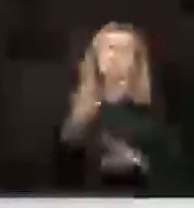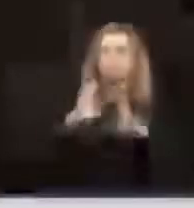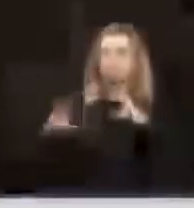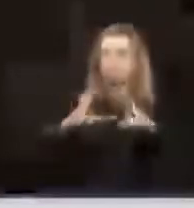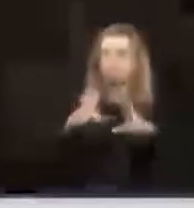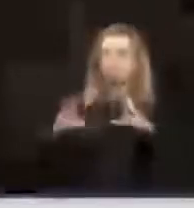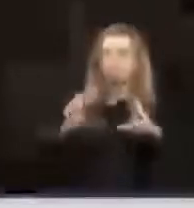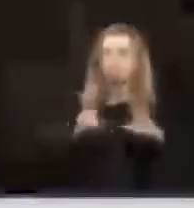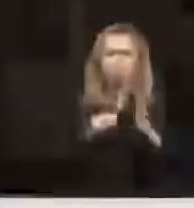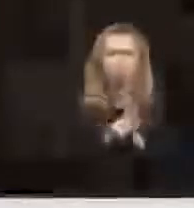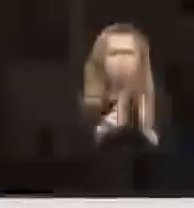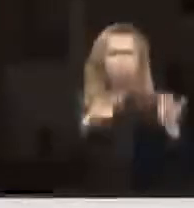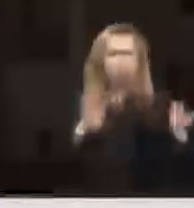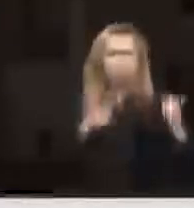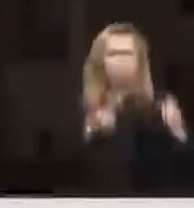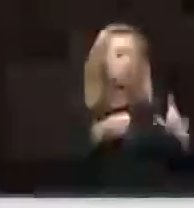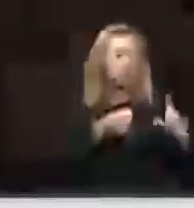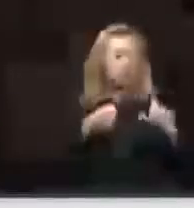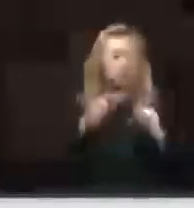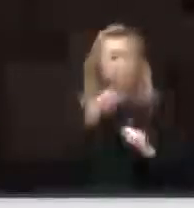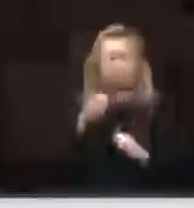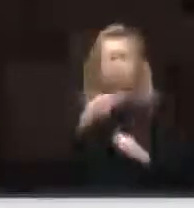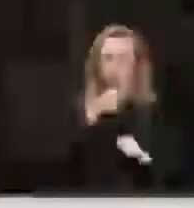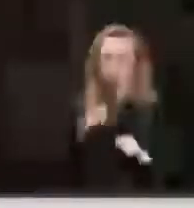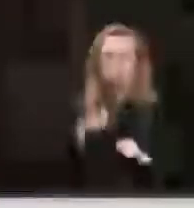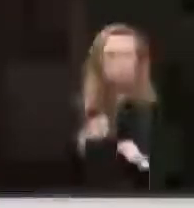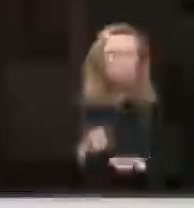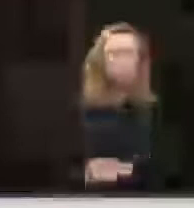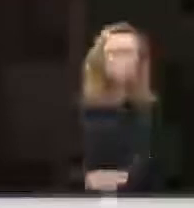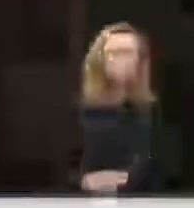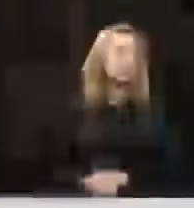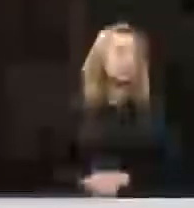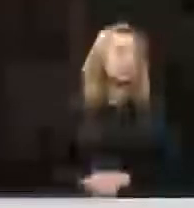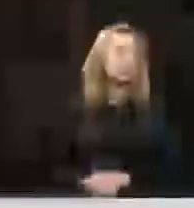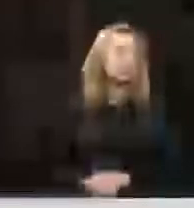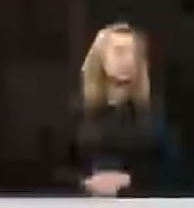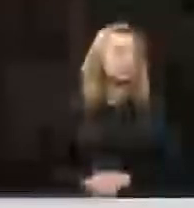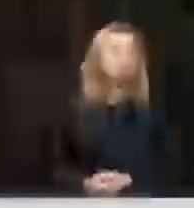comunicação, a defesa completa da Constituição.